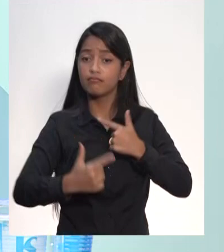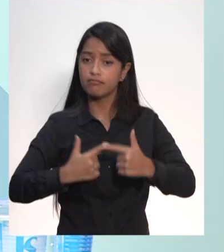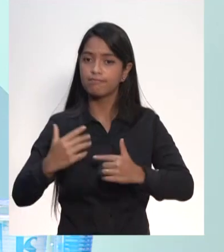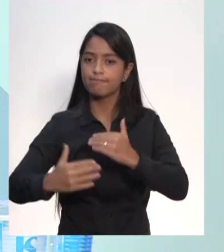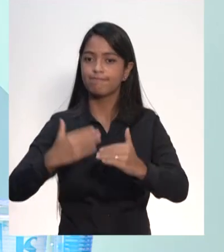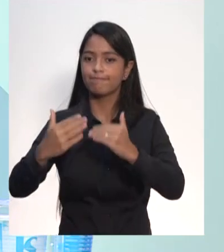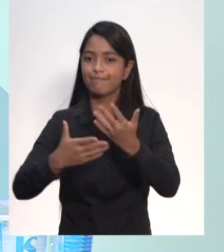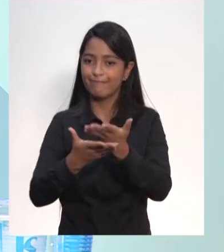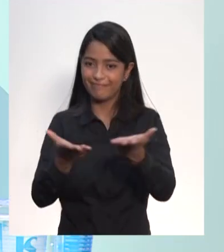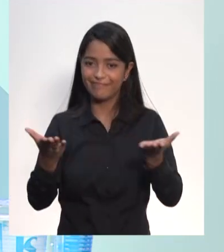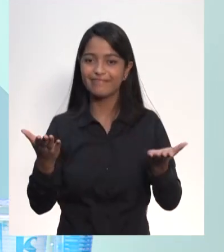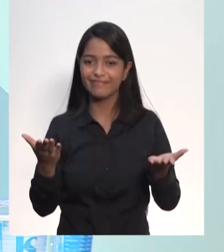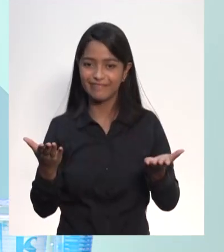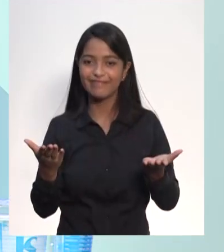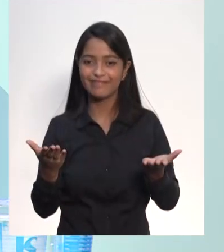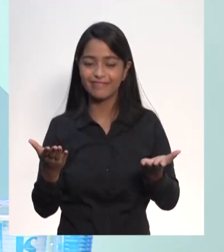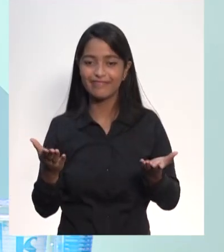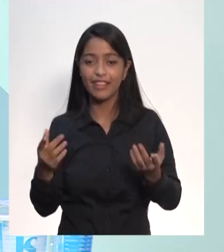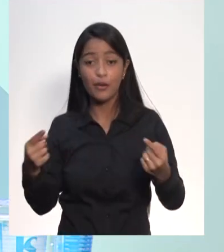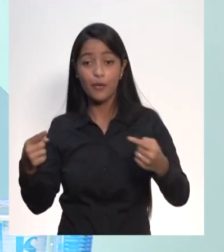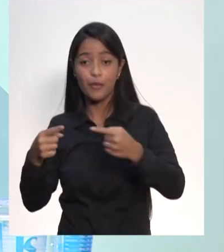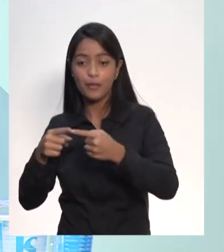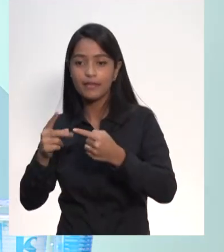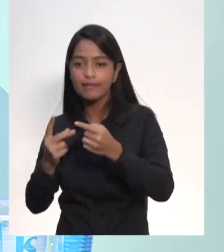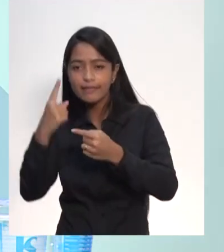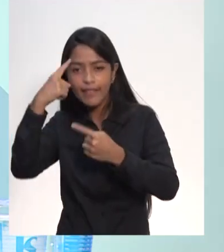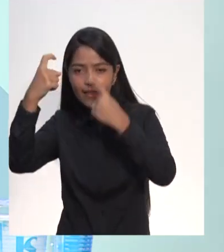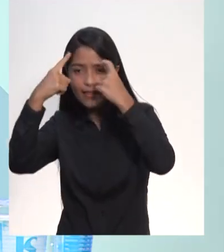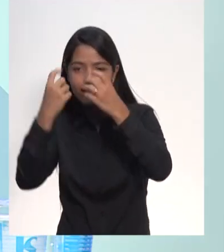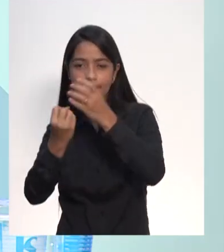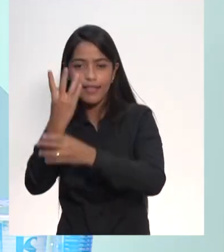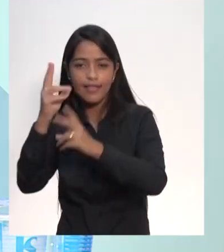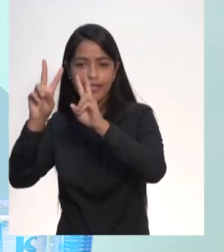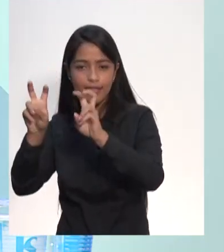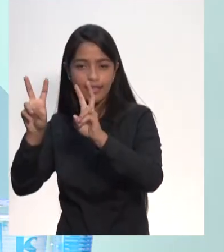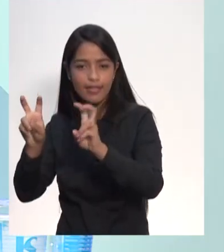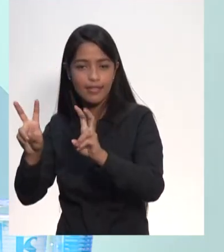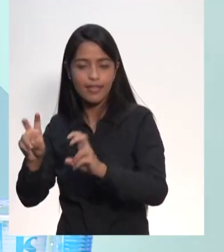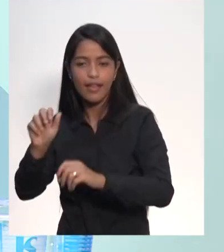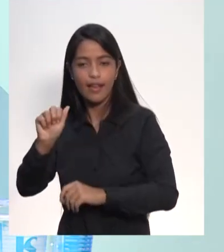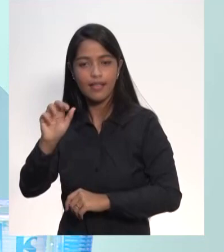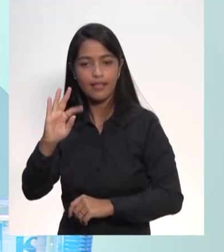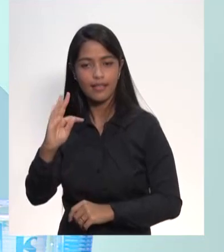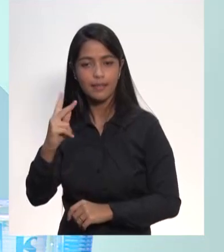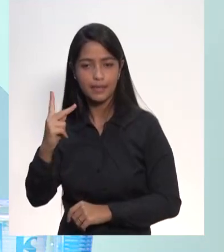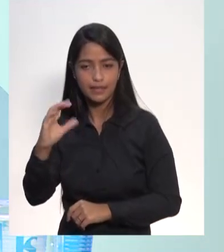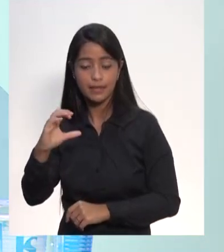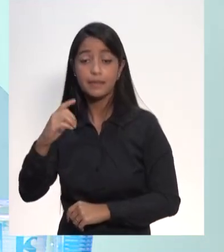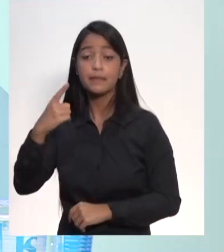de vocês em relação às pautas da ATPC especificamente e, claro, em